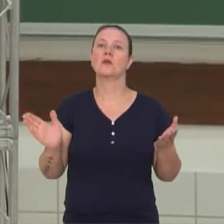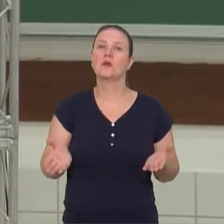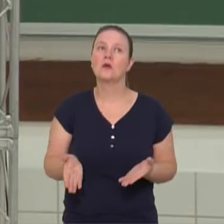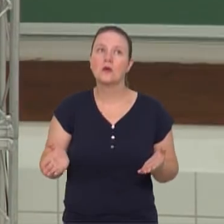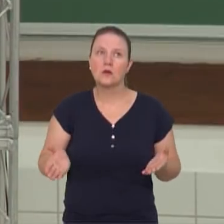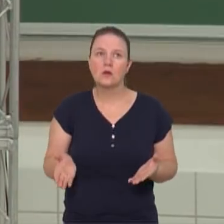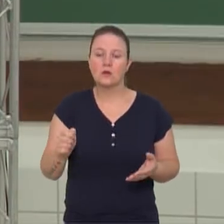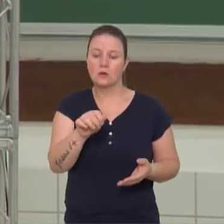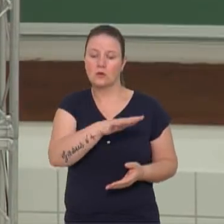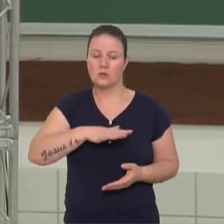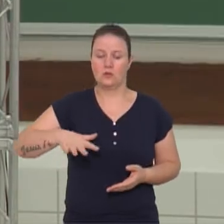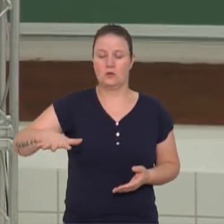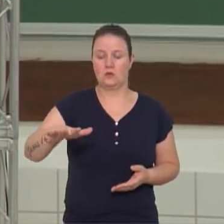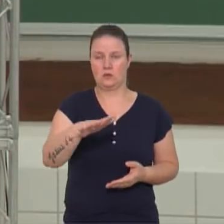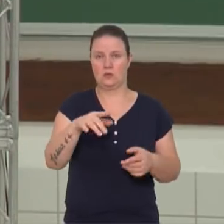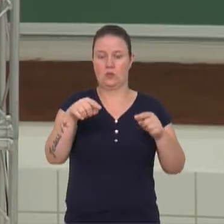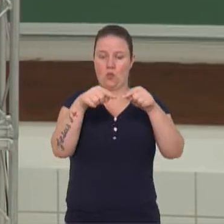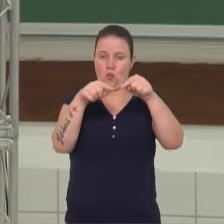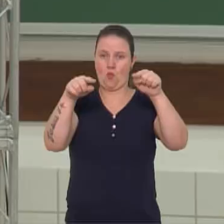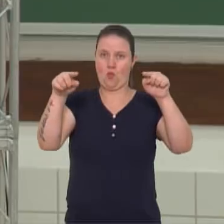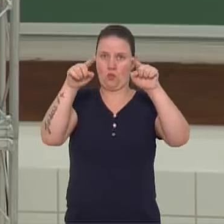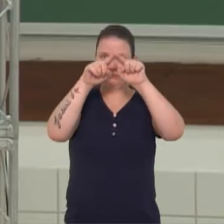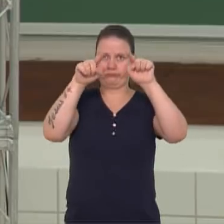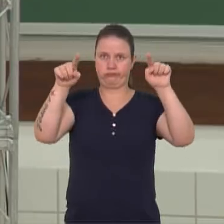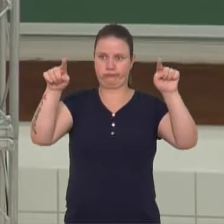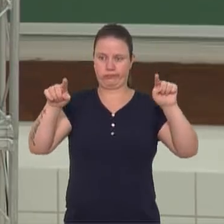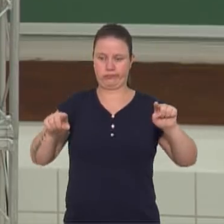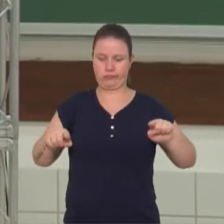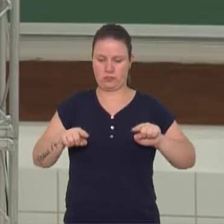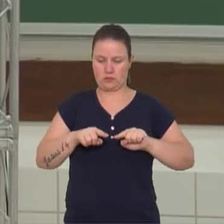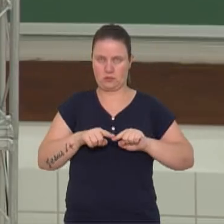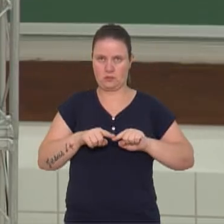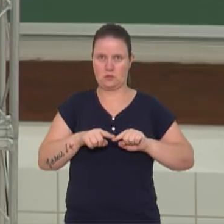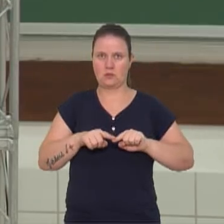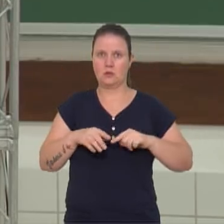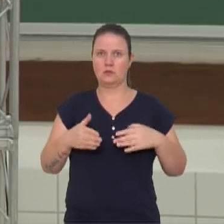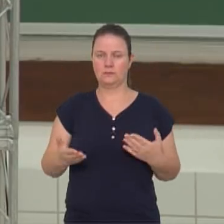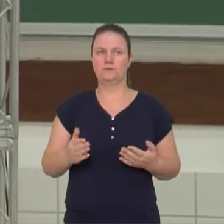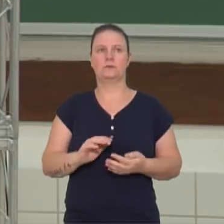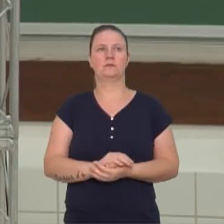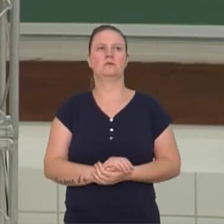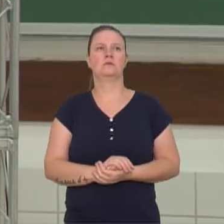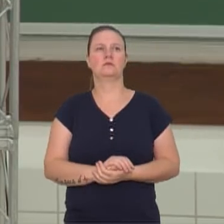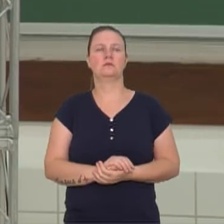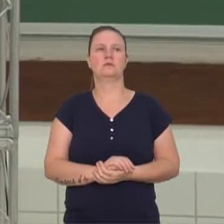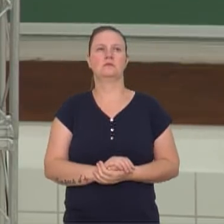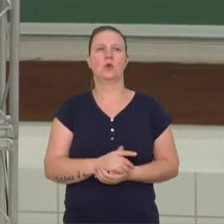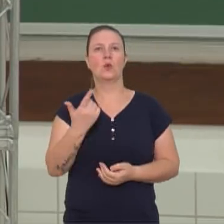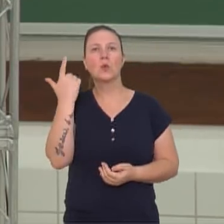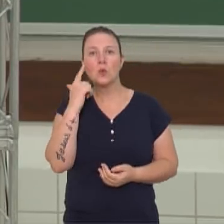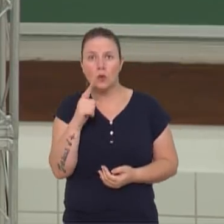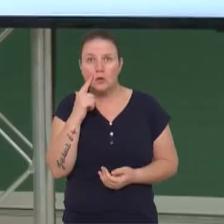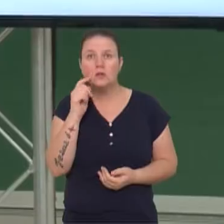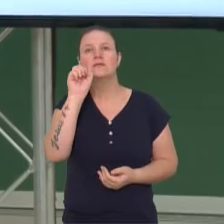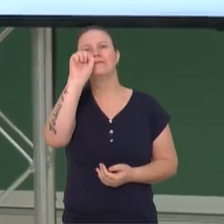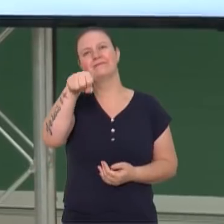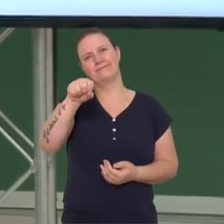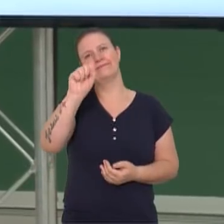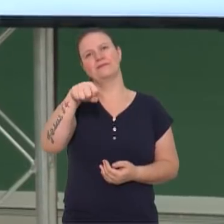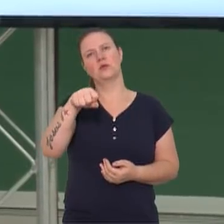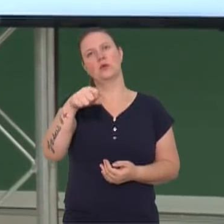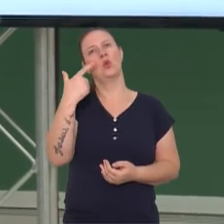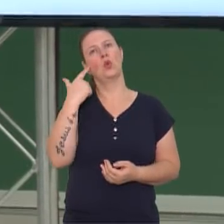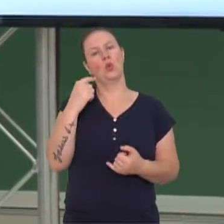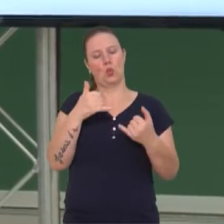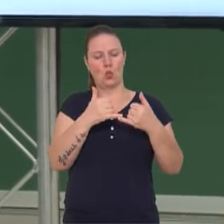Para a área do quadrado, né? Para o perímetro, a área não, o perímetro do quadrado. Vai conseguir cercar? Vai,